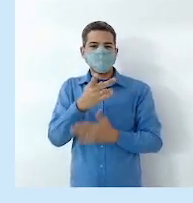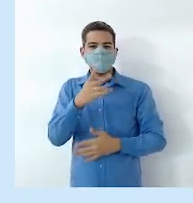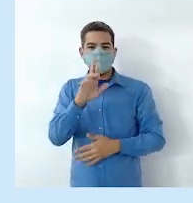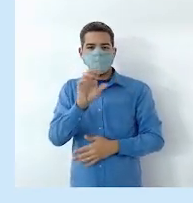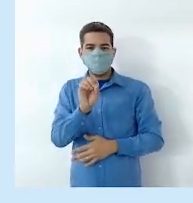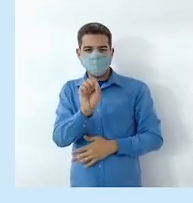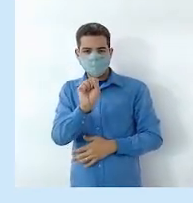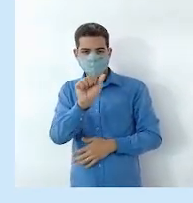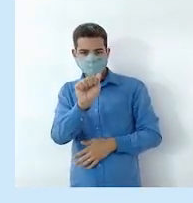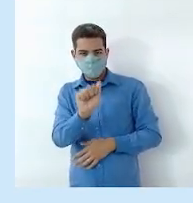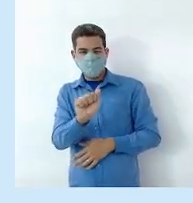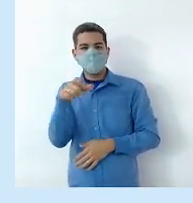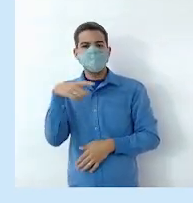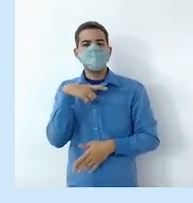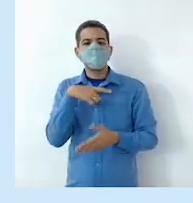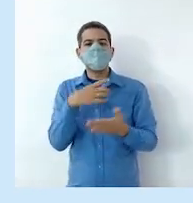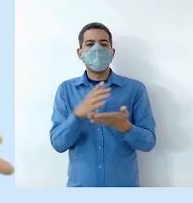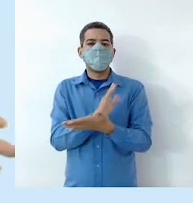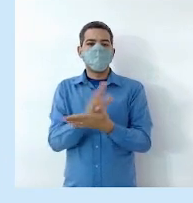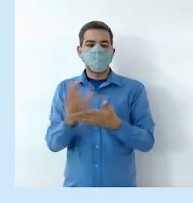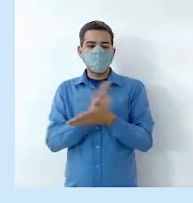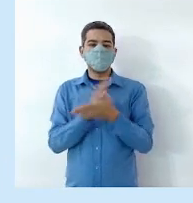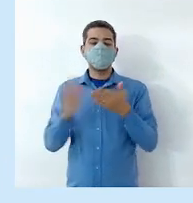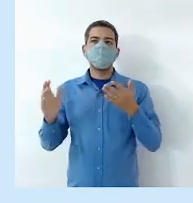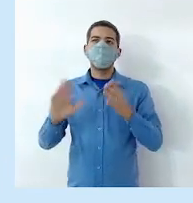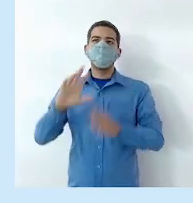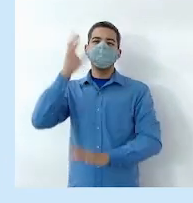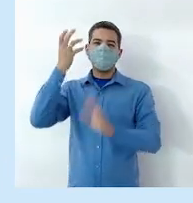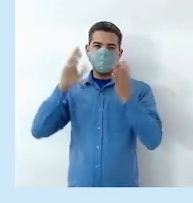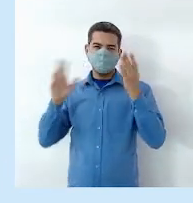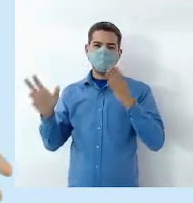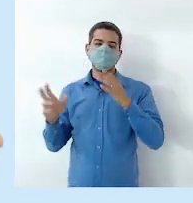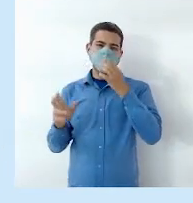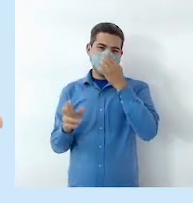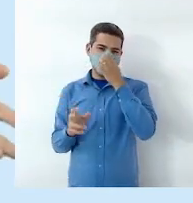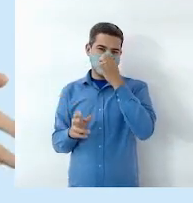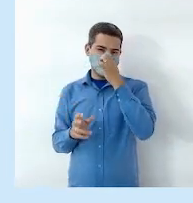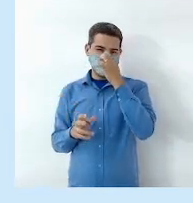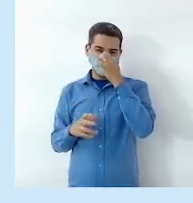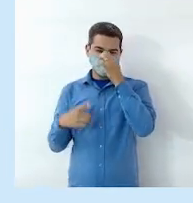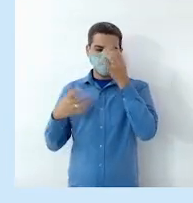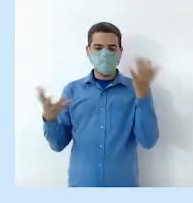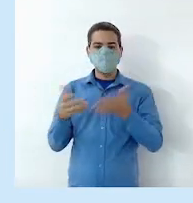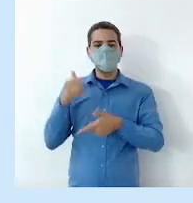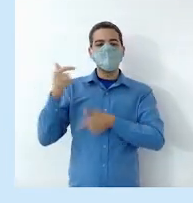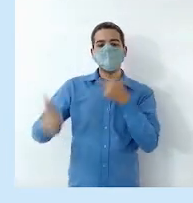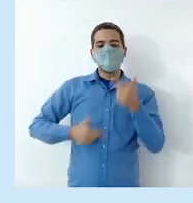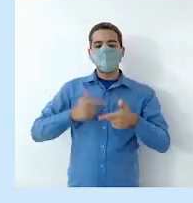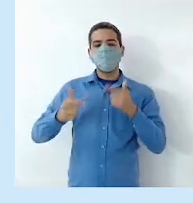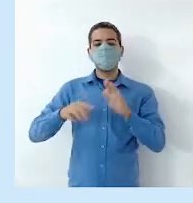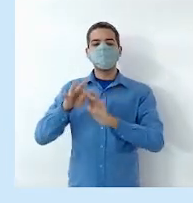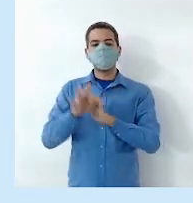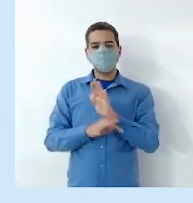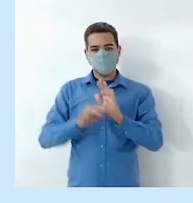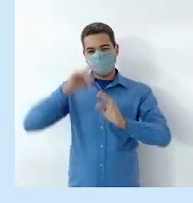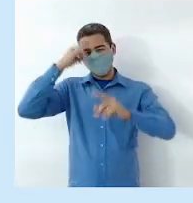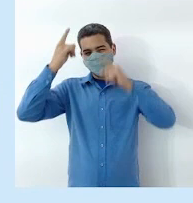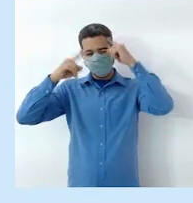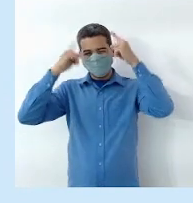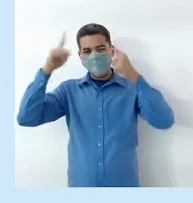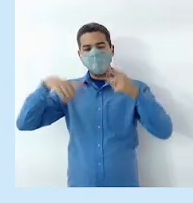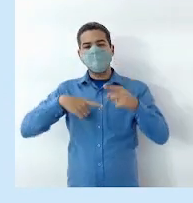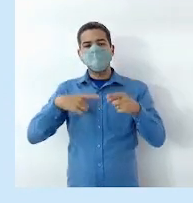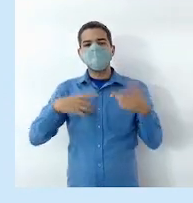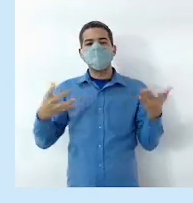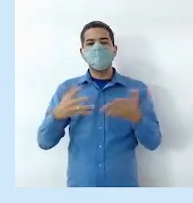ou contados alguns fatos e acontecimentos. Como a gente está trabalhando com textos ficcionais, ou seja, faz parte só do